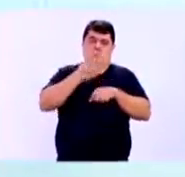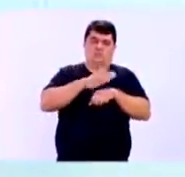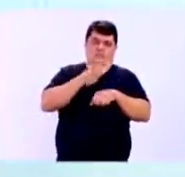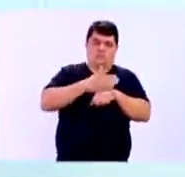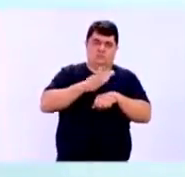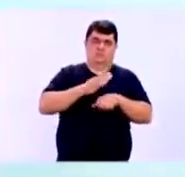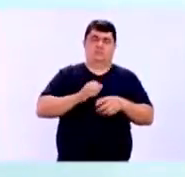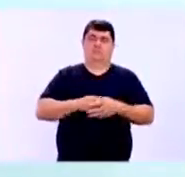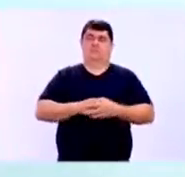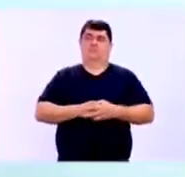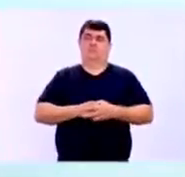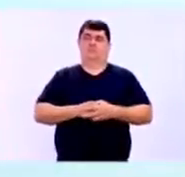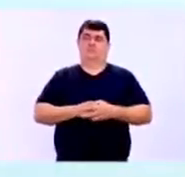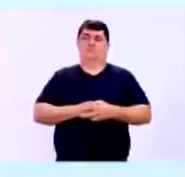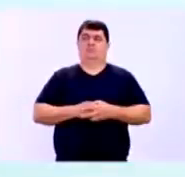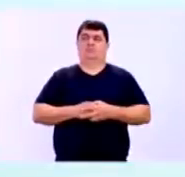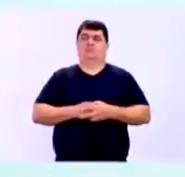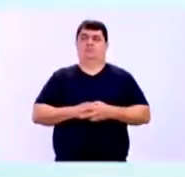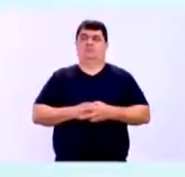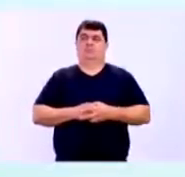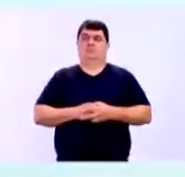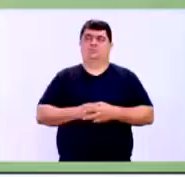sobre essa atividade. Bora!